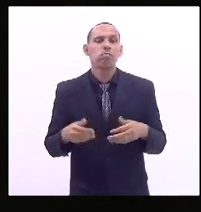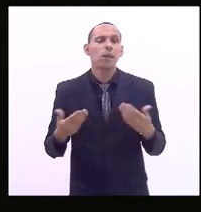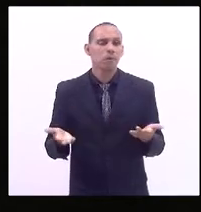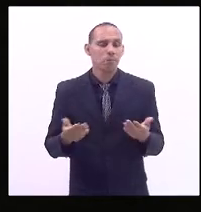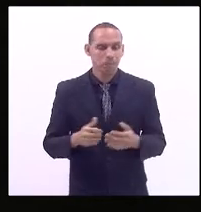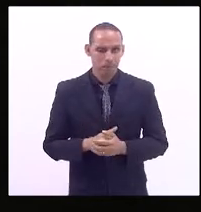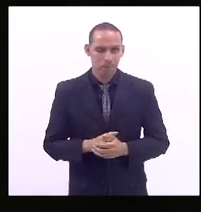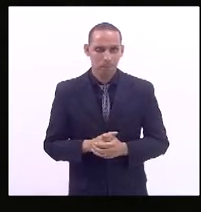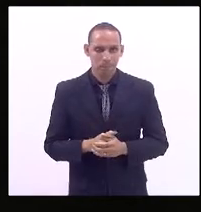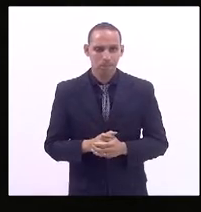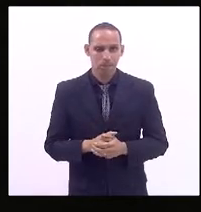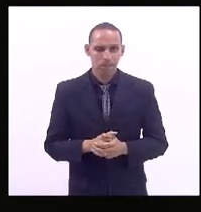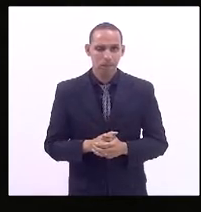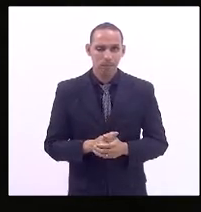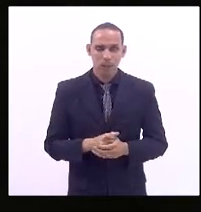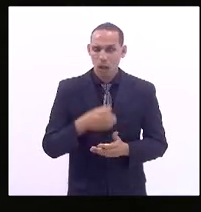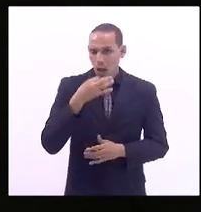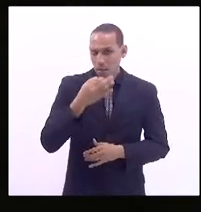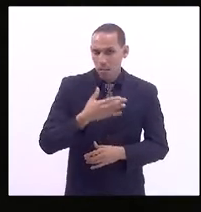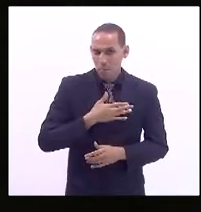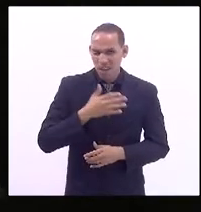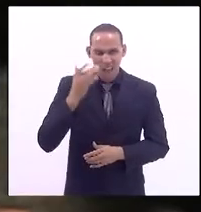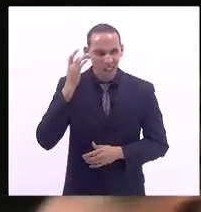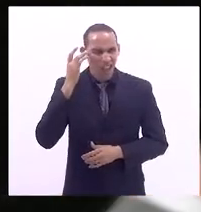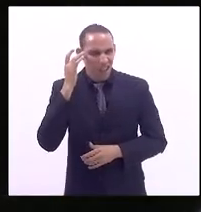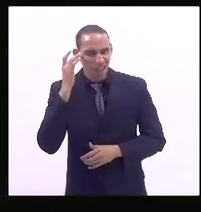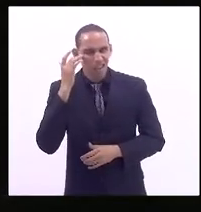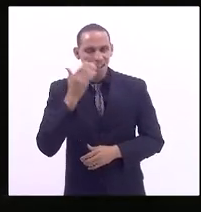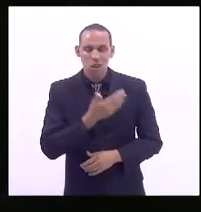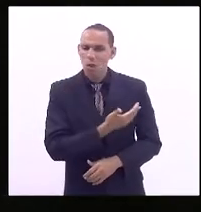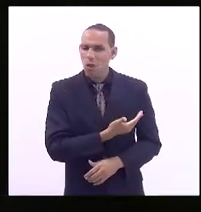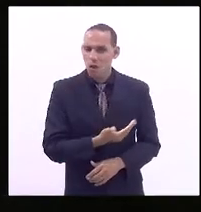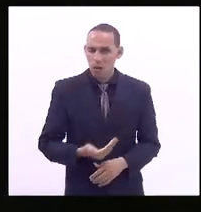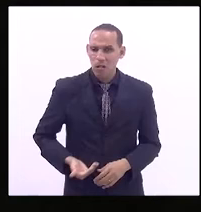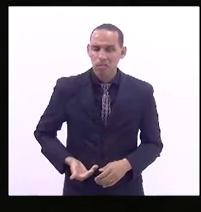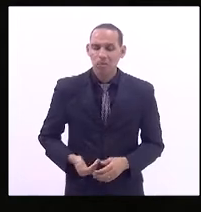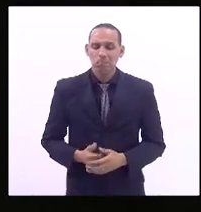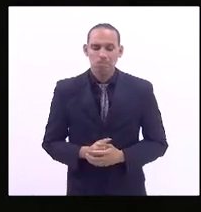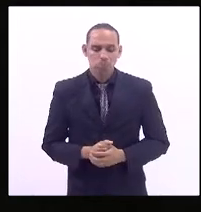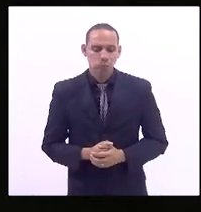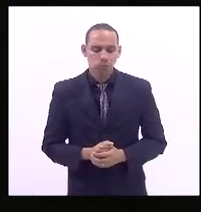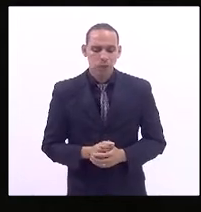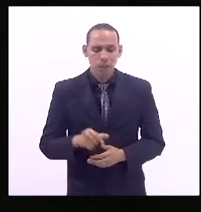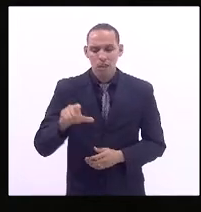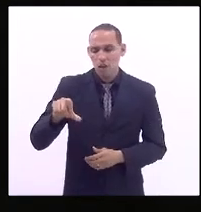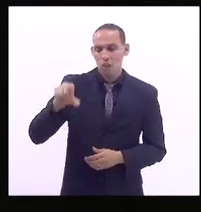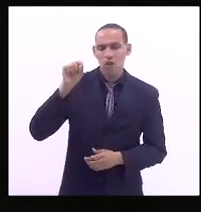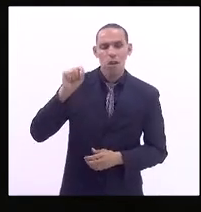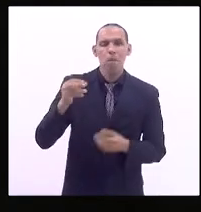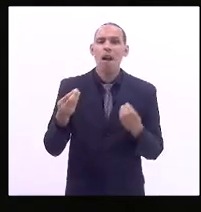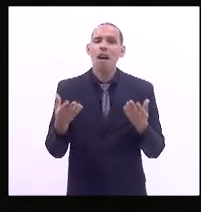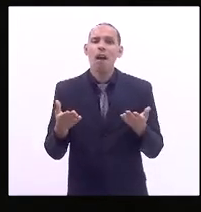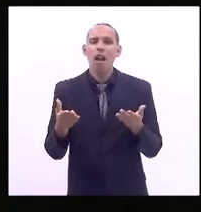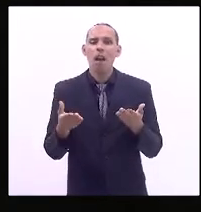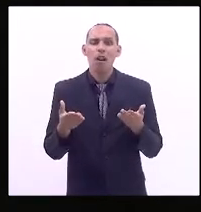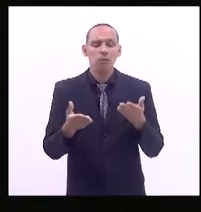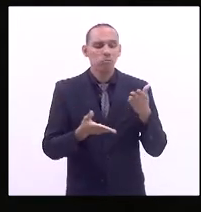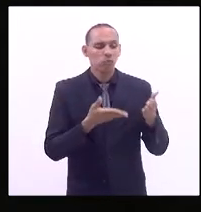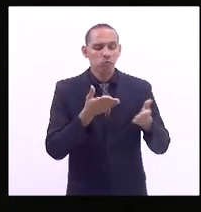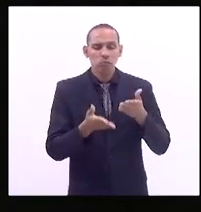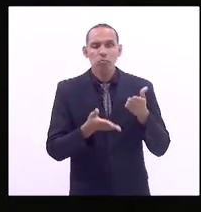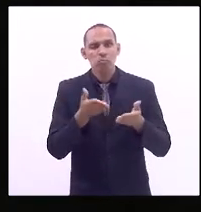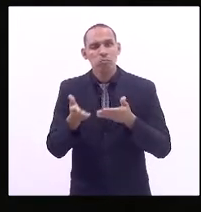isso eu acho que o governo e ele eleito para gerir